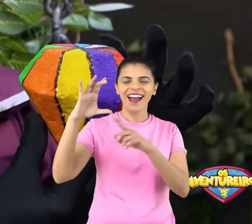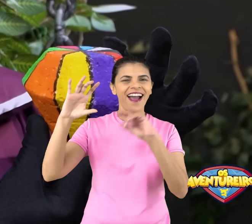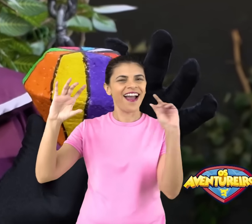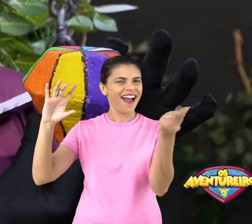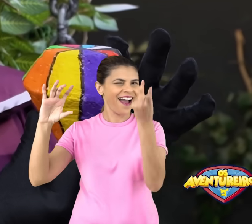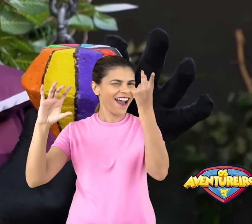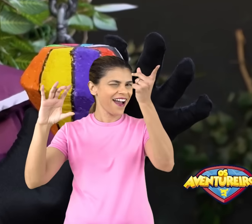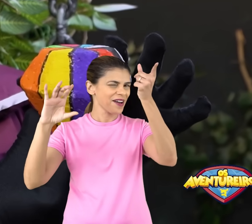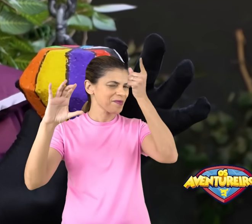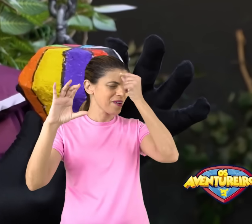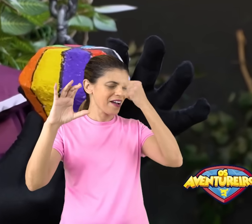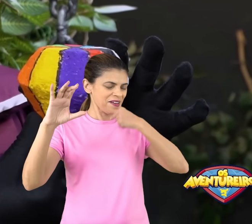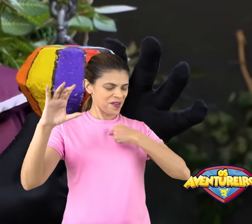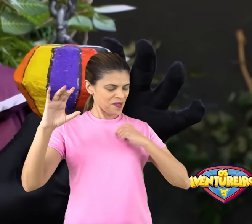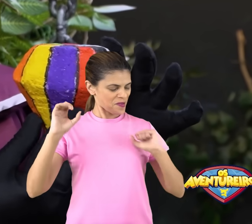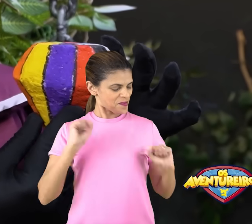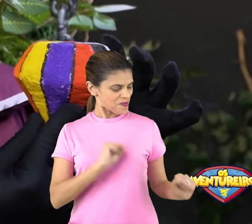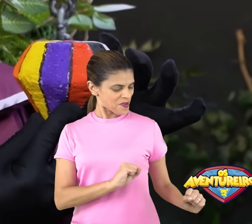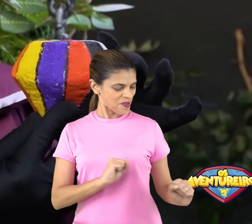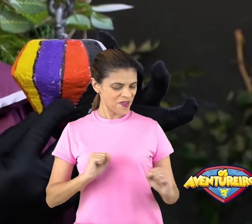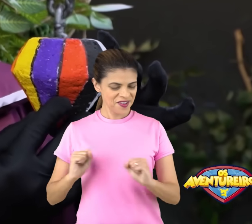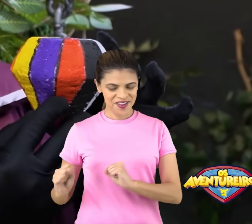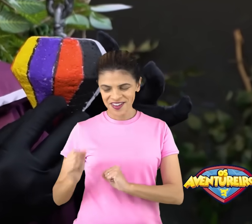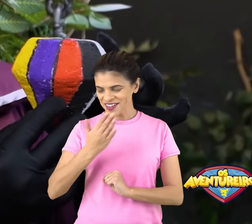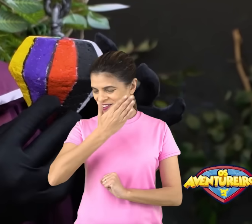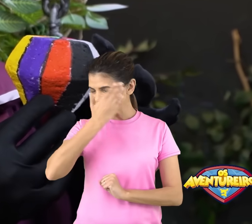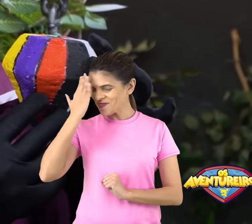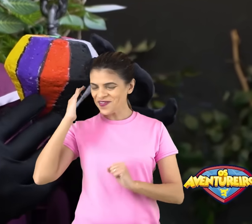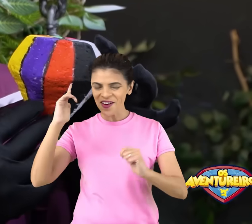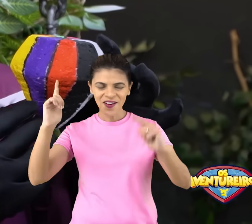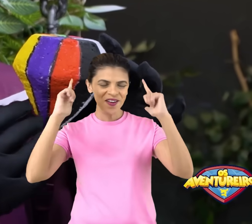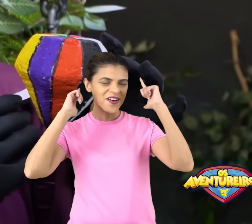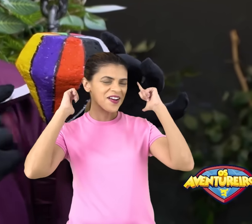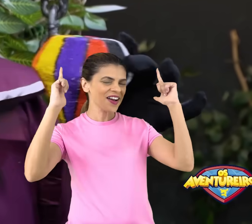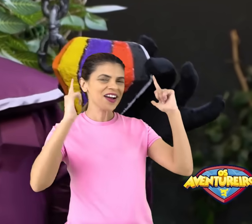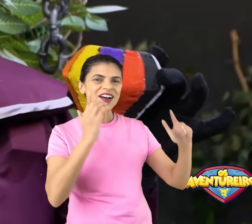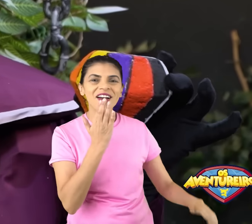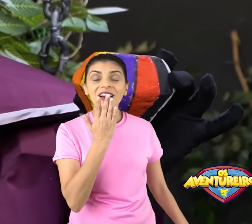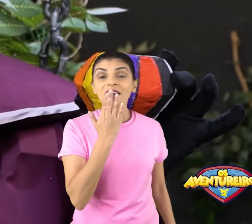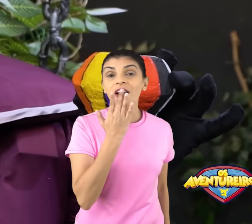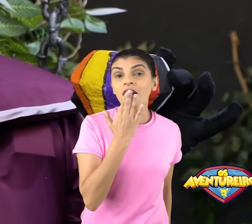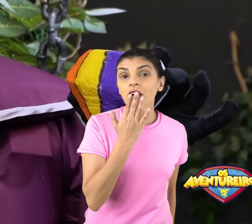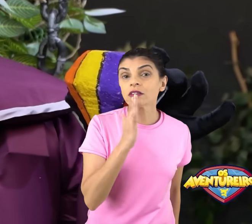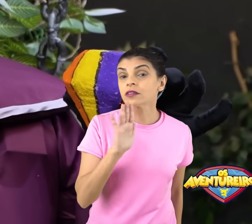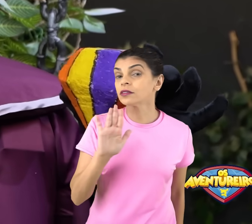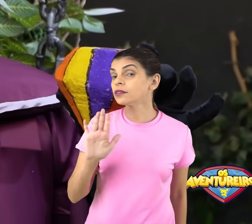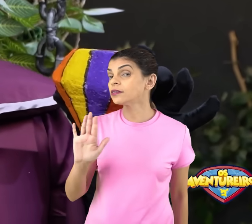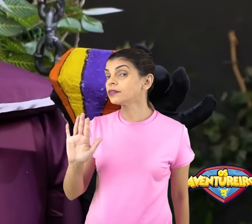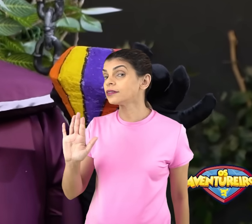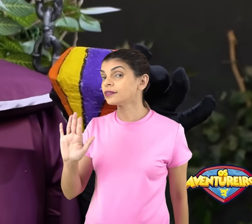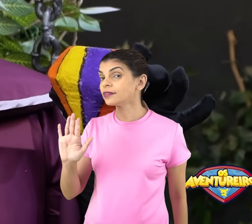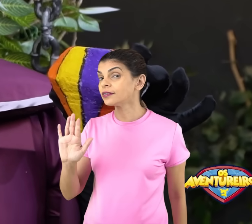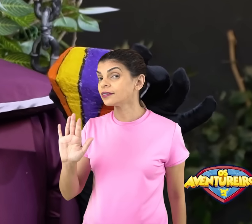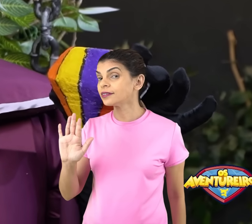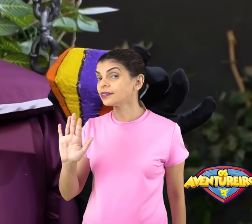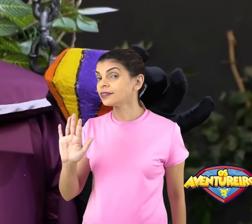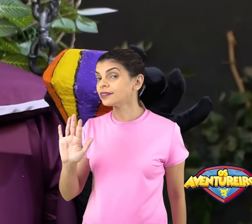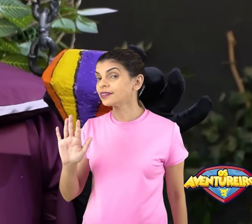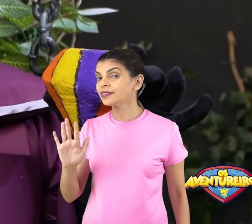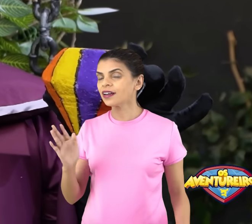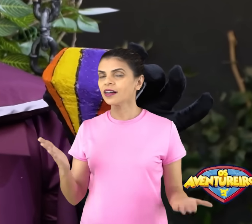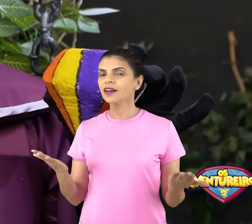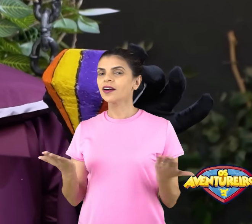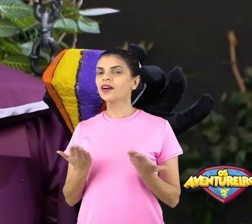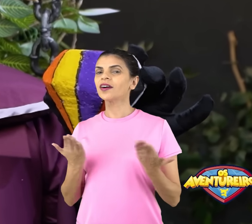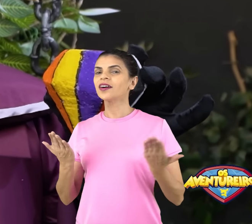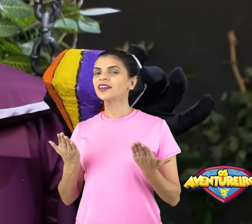Eu vou virar a famosa aventureira colorida, mas dessa vez